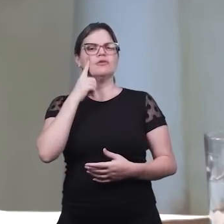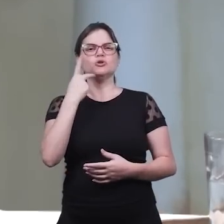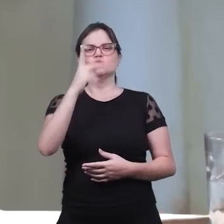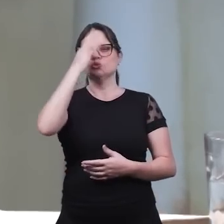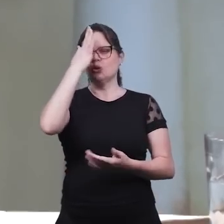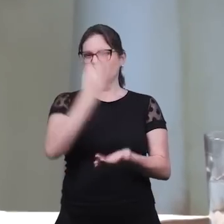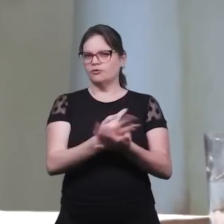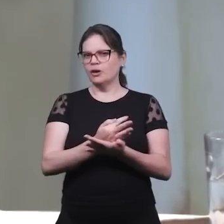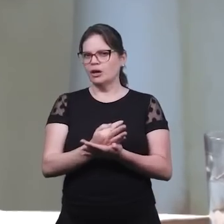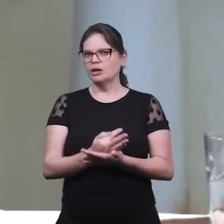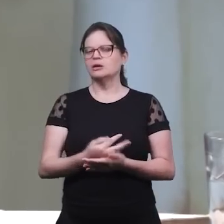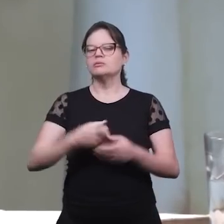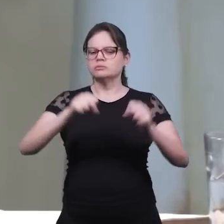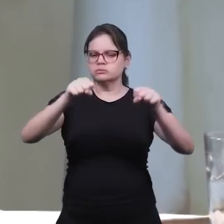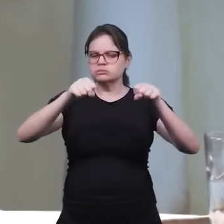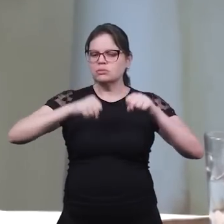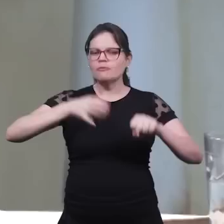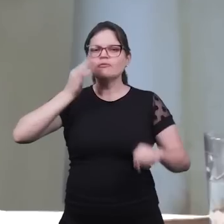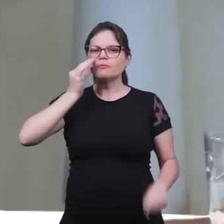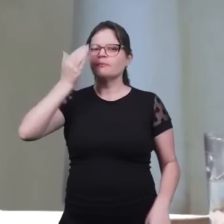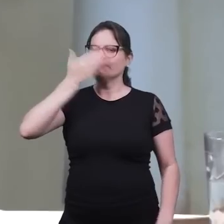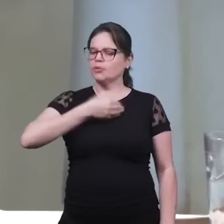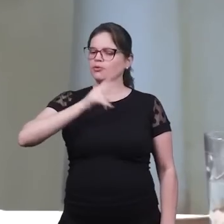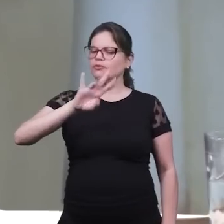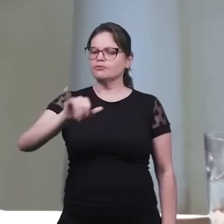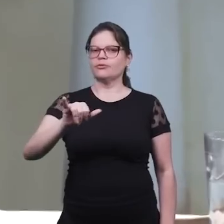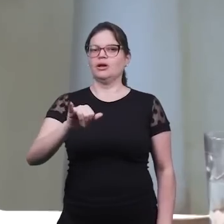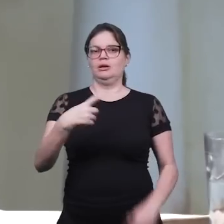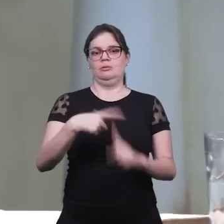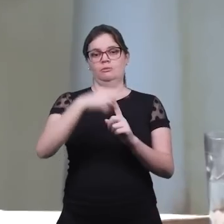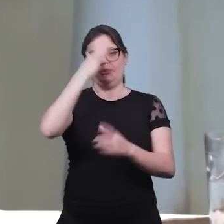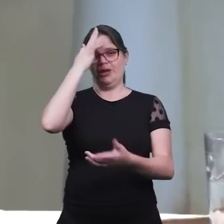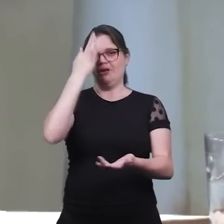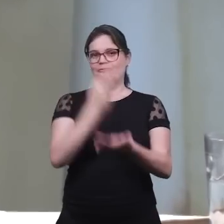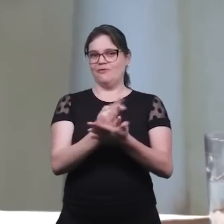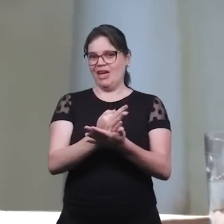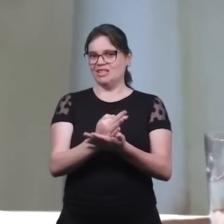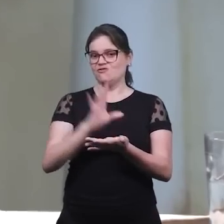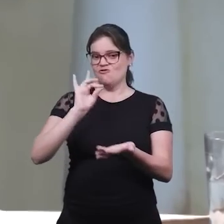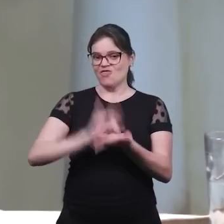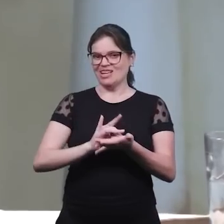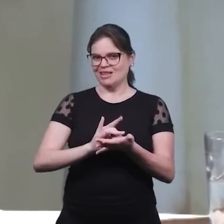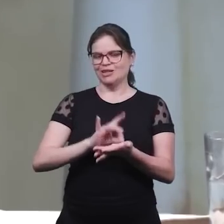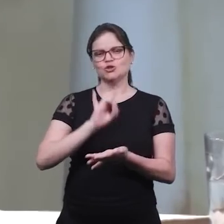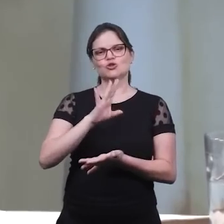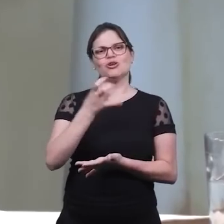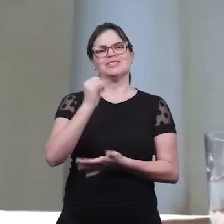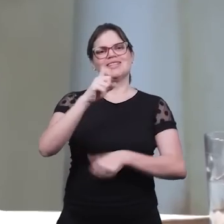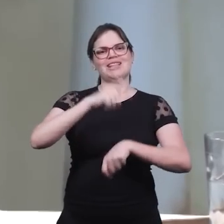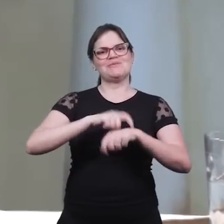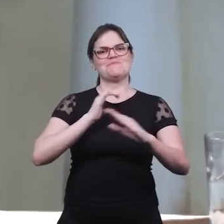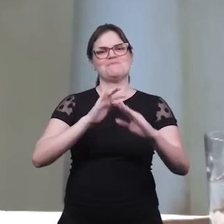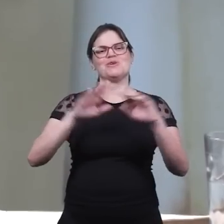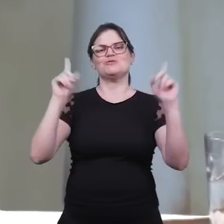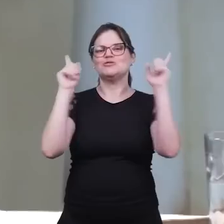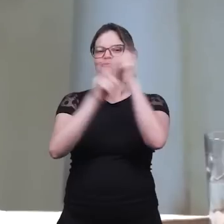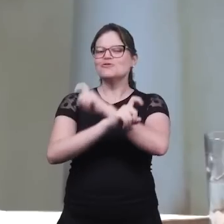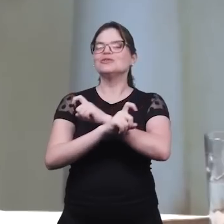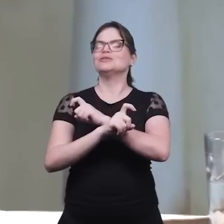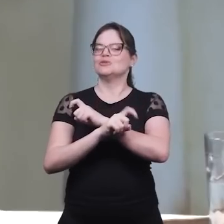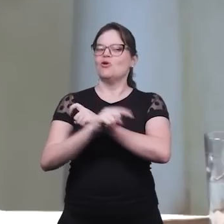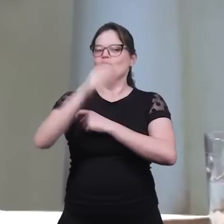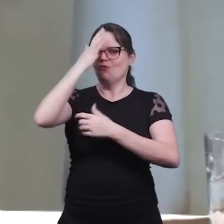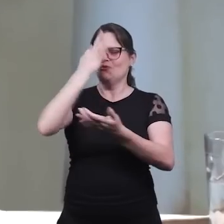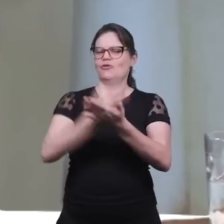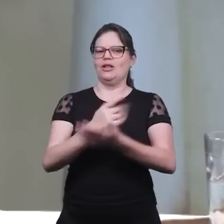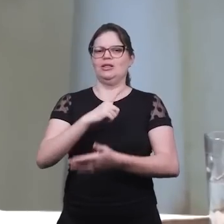sua fé em meio à prova, porque a fé só se manifesta em meio às provas. Sem provas, você não pode falar que está com fé. Não,